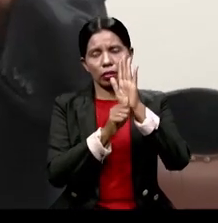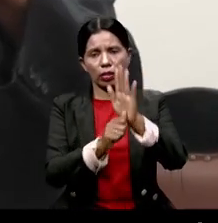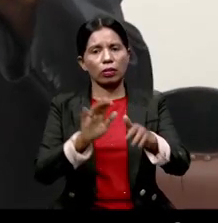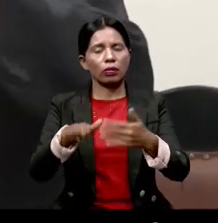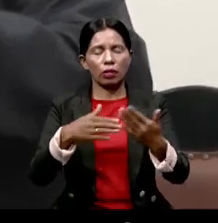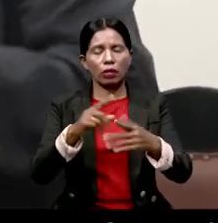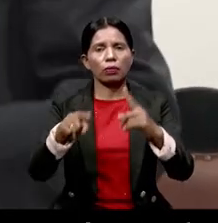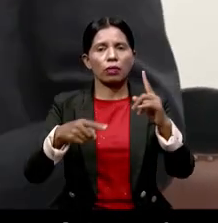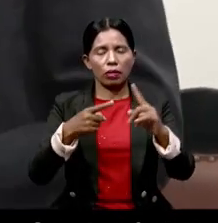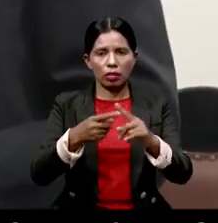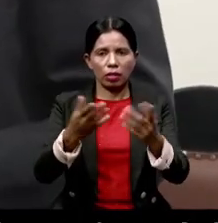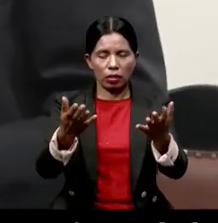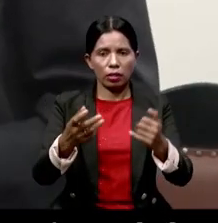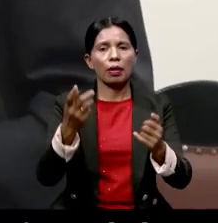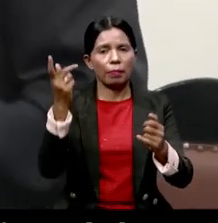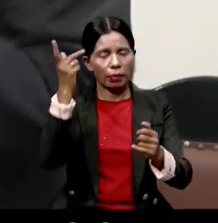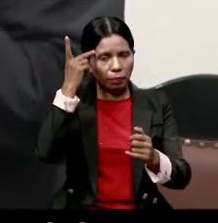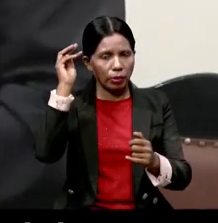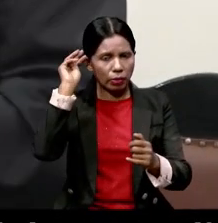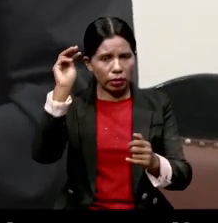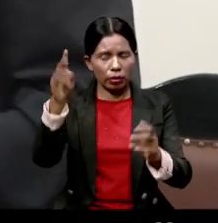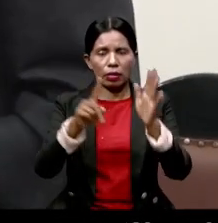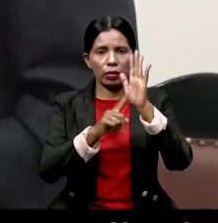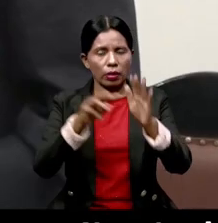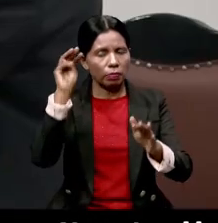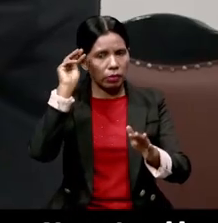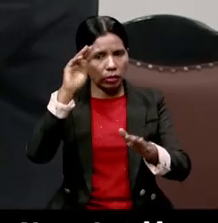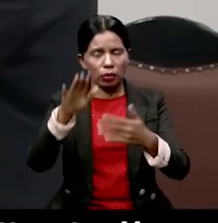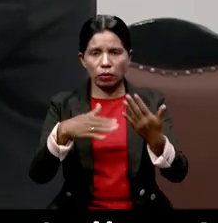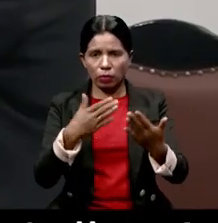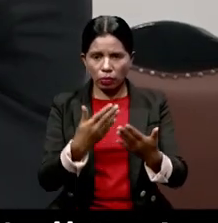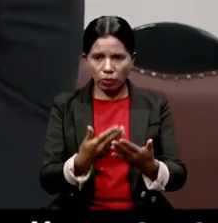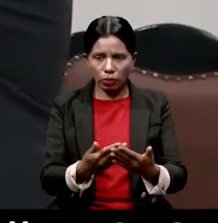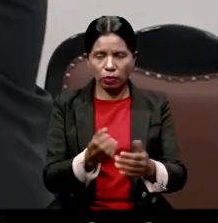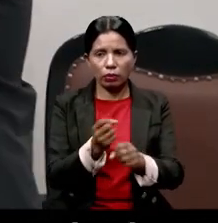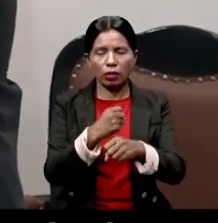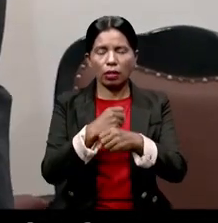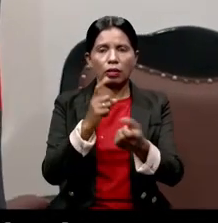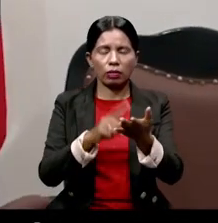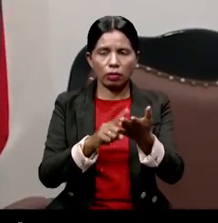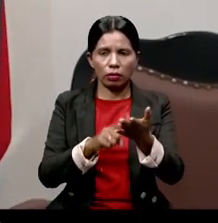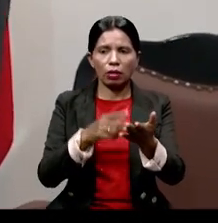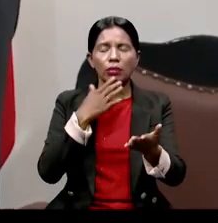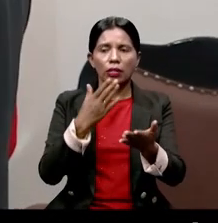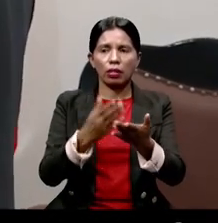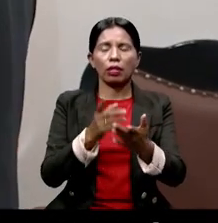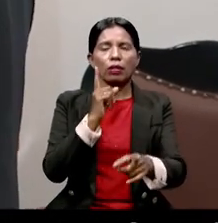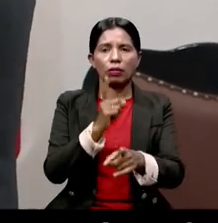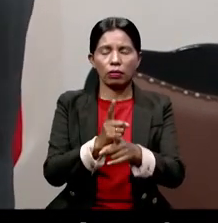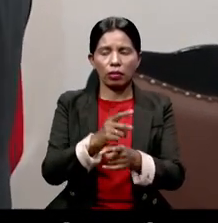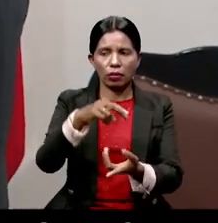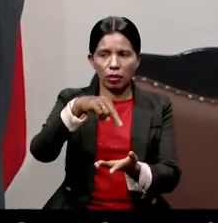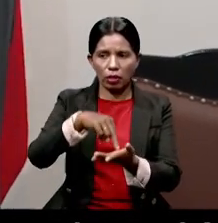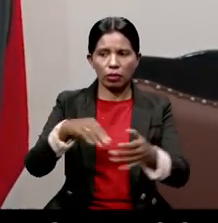Benhira interessado, primeiro-ministro se retoba ministério relevante Sira, ou de halo discussão dia Cliutan, atubele